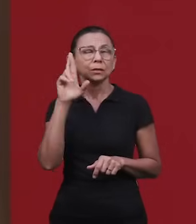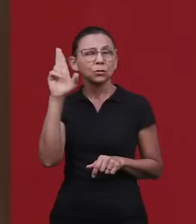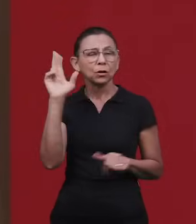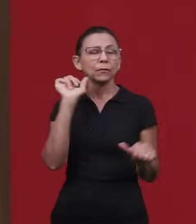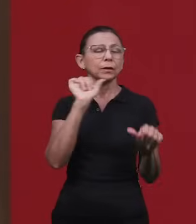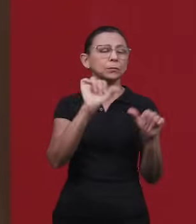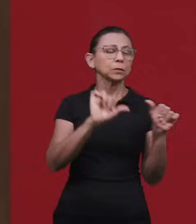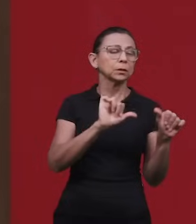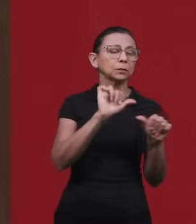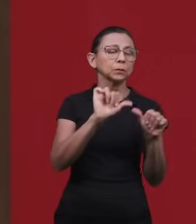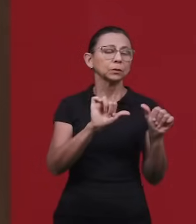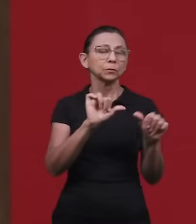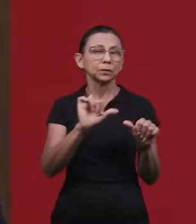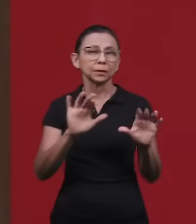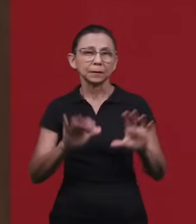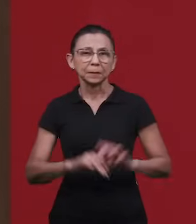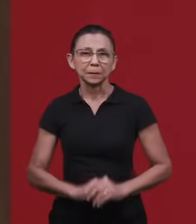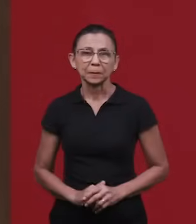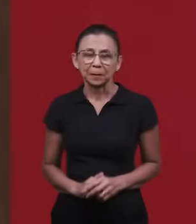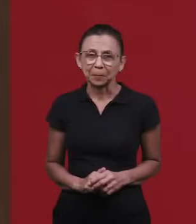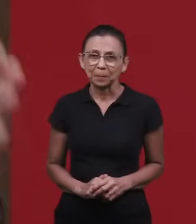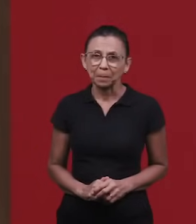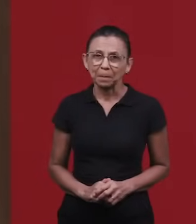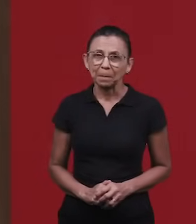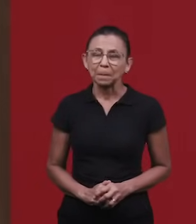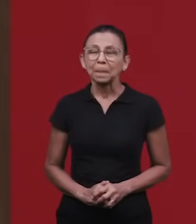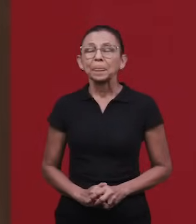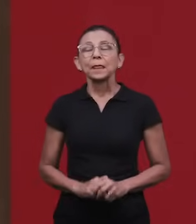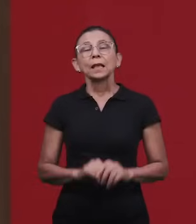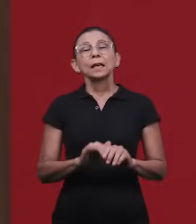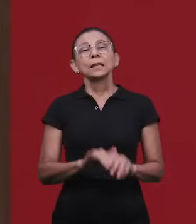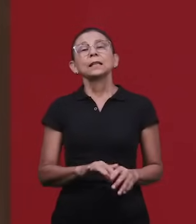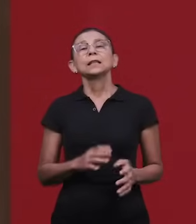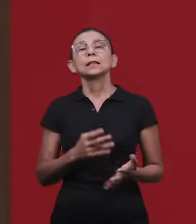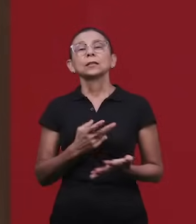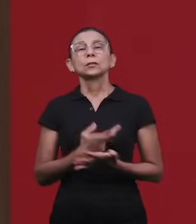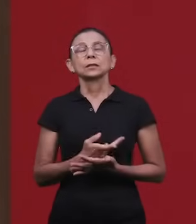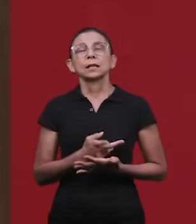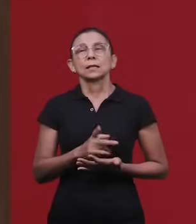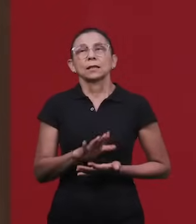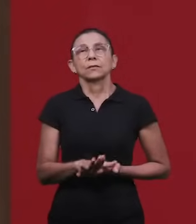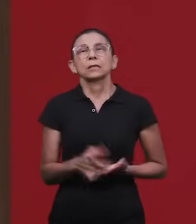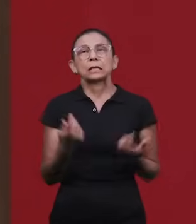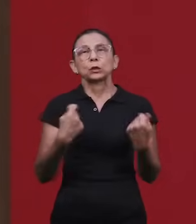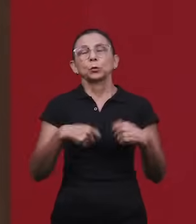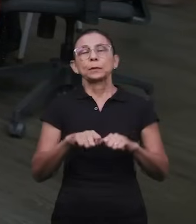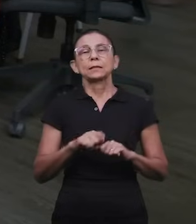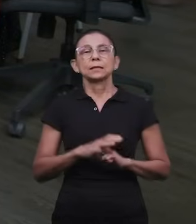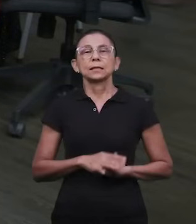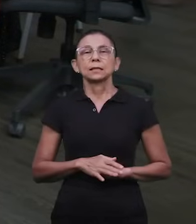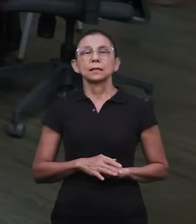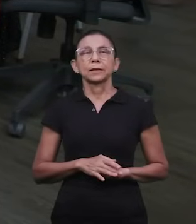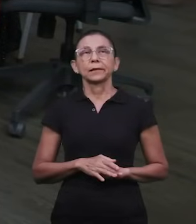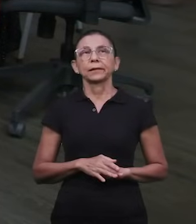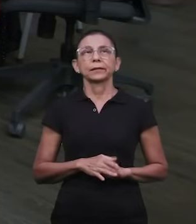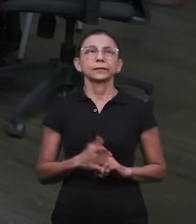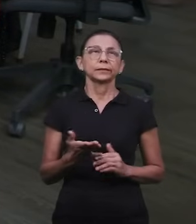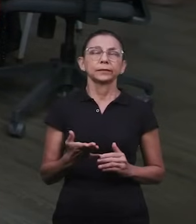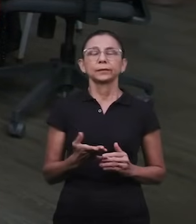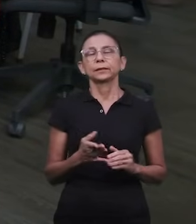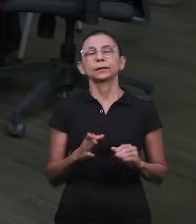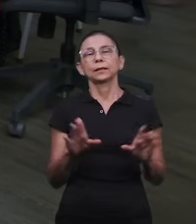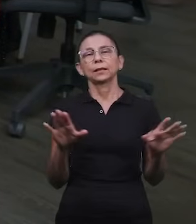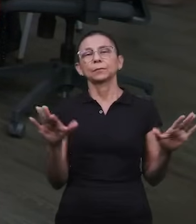o jovem não precisa se preocupar, eu vou pregar para os meus pais. Agora você senta aí que eu vou pregar para você, eu vou te entregar um folheto. Não, você não tem